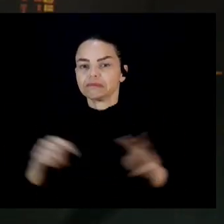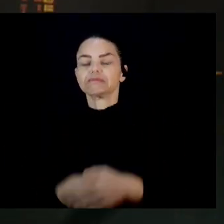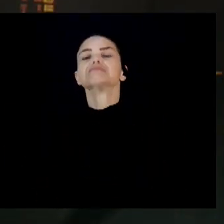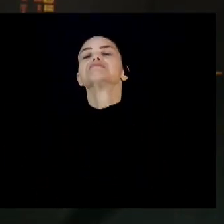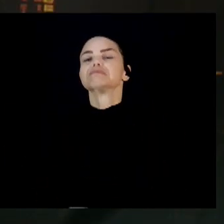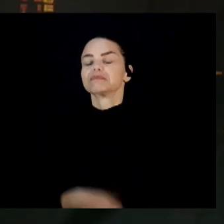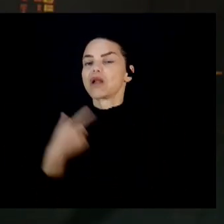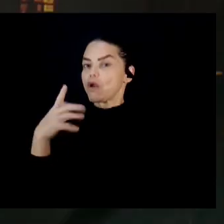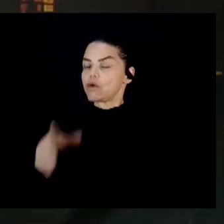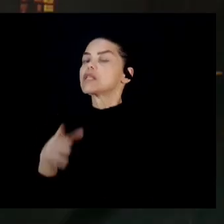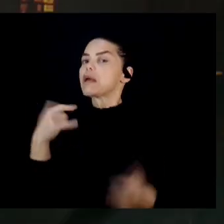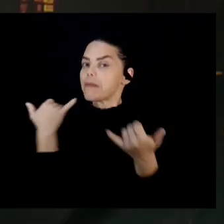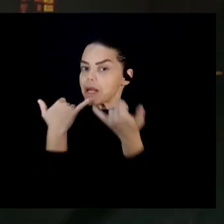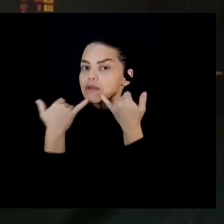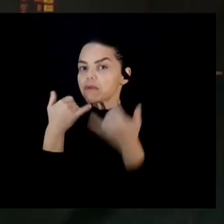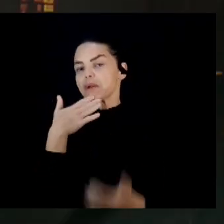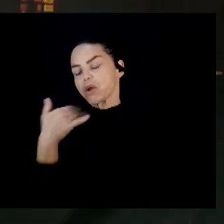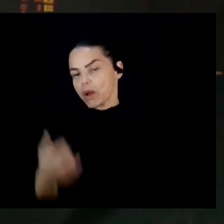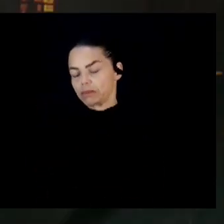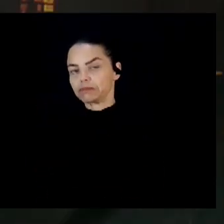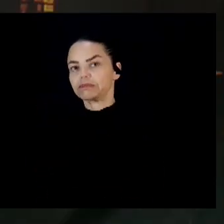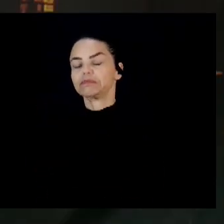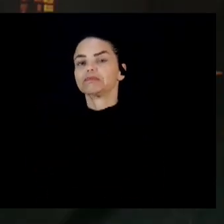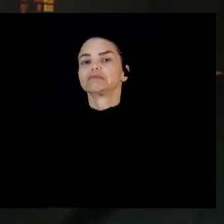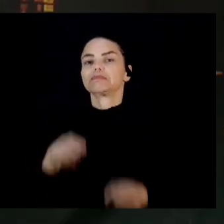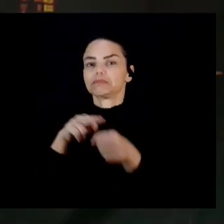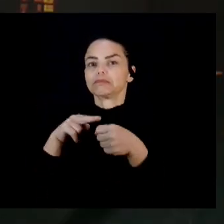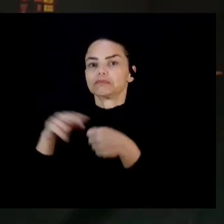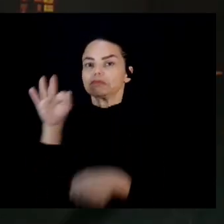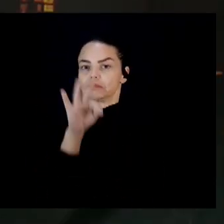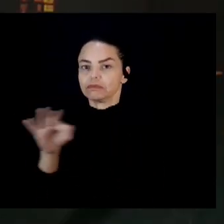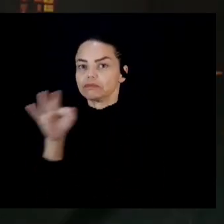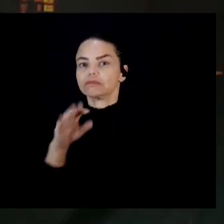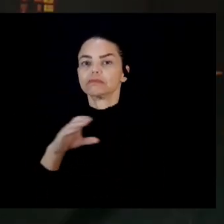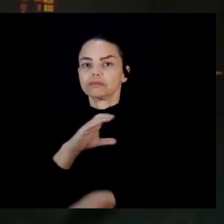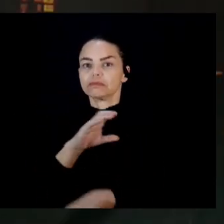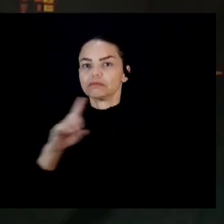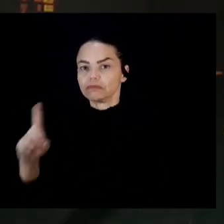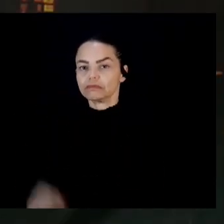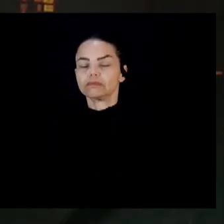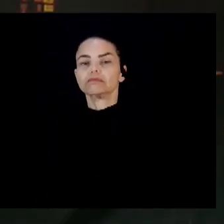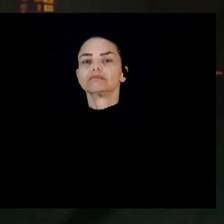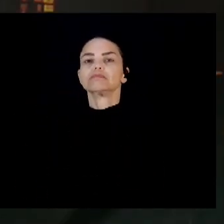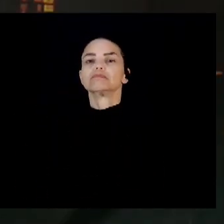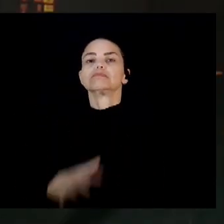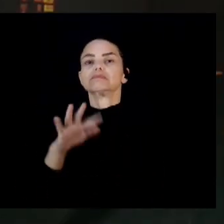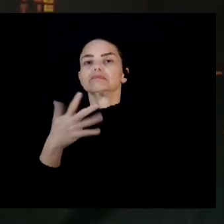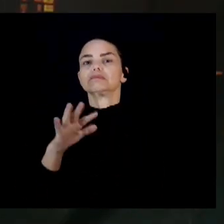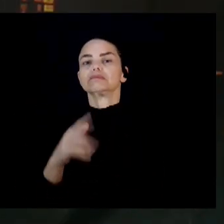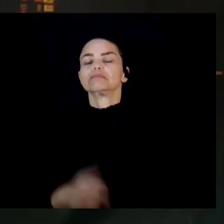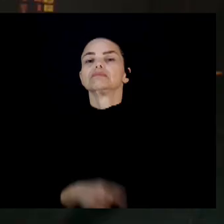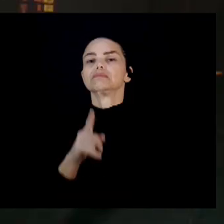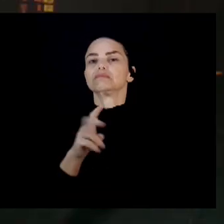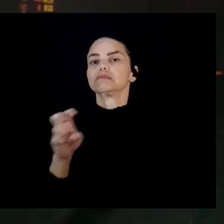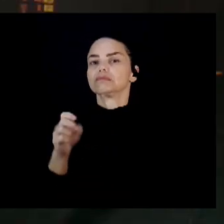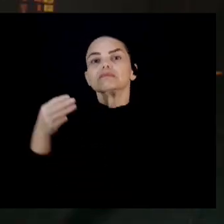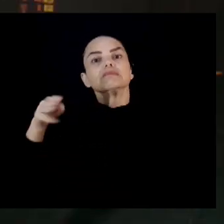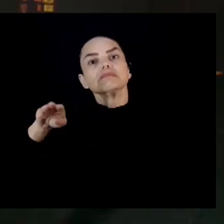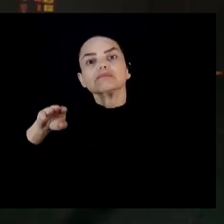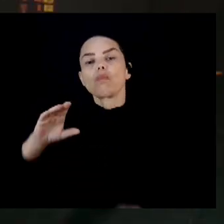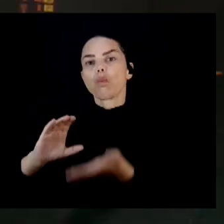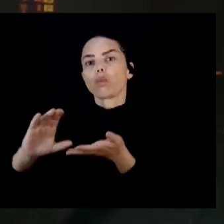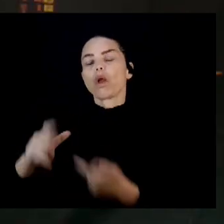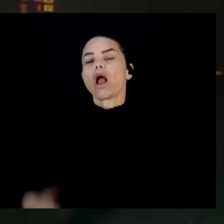campinas.sp.gov.br. E a Unicamp vai coordenar um projeto de aproximadamente 15 milhões de reais voltado